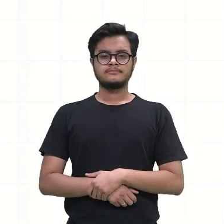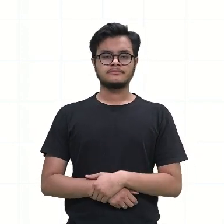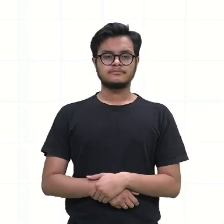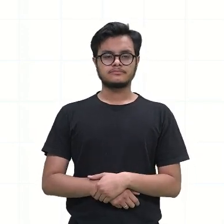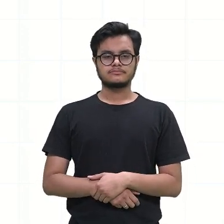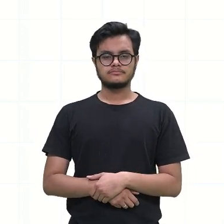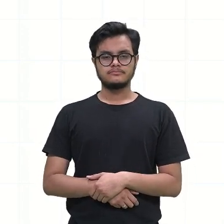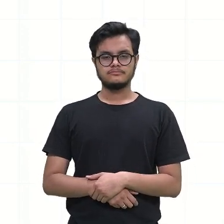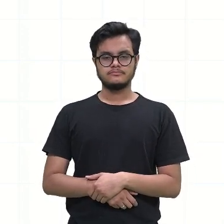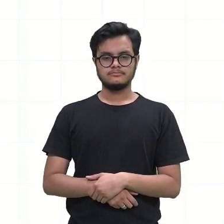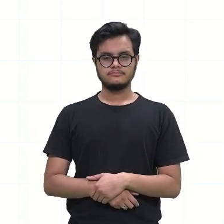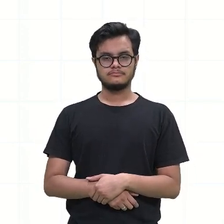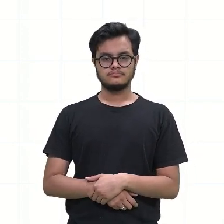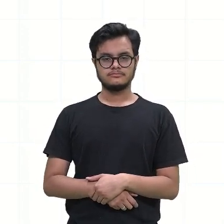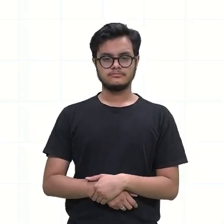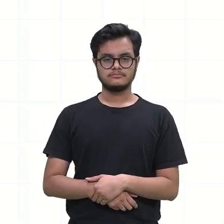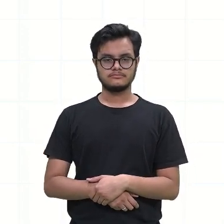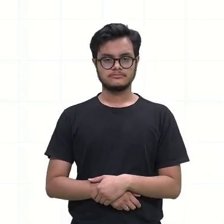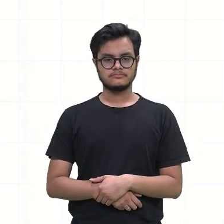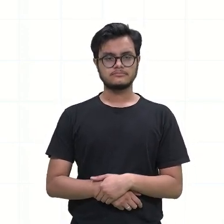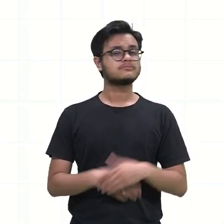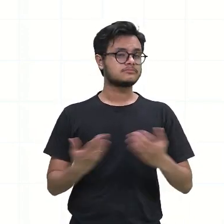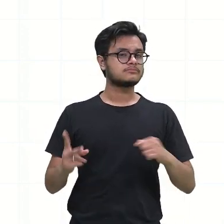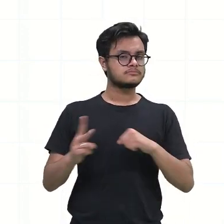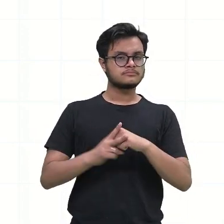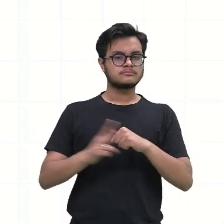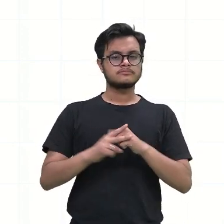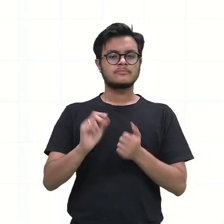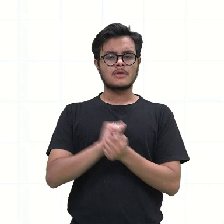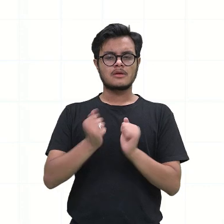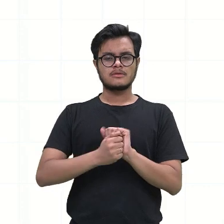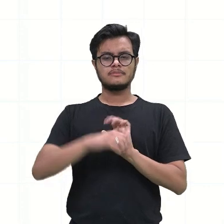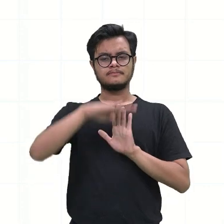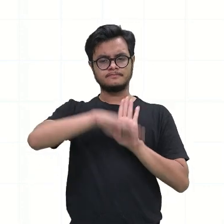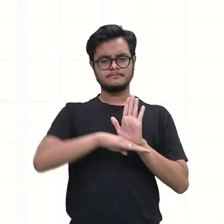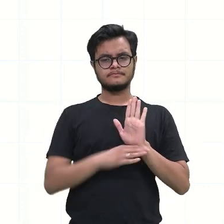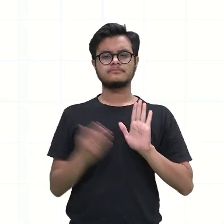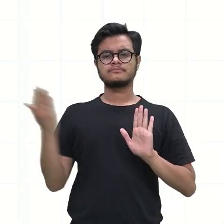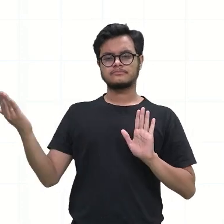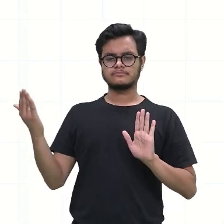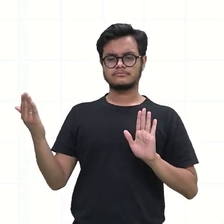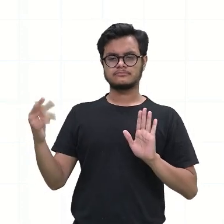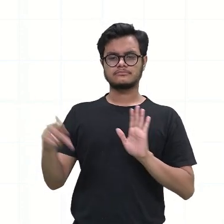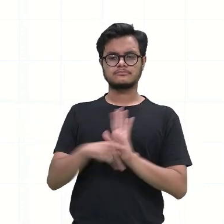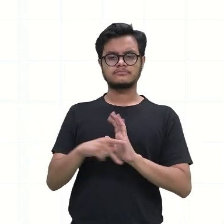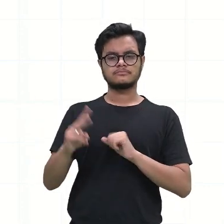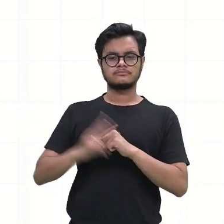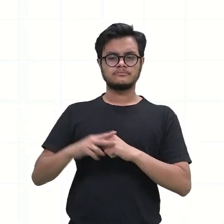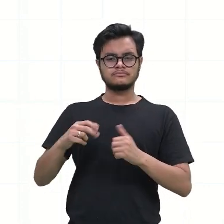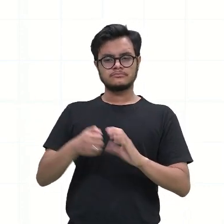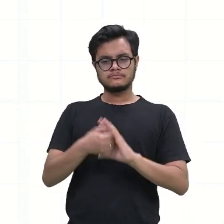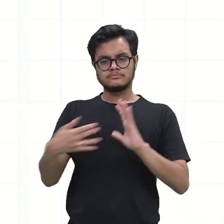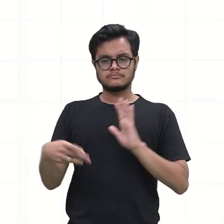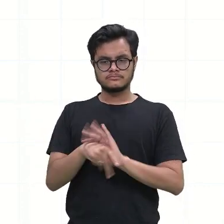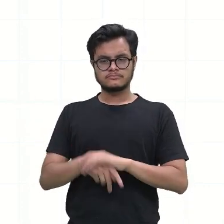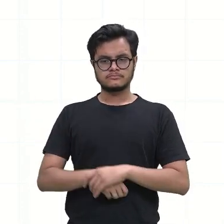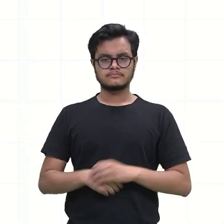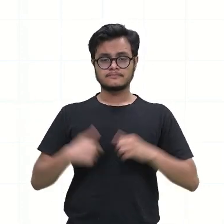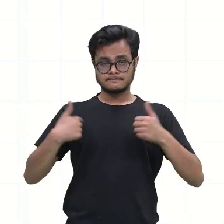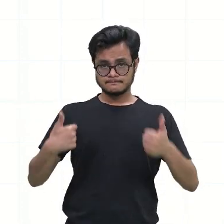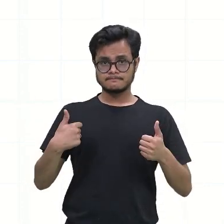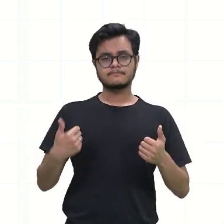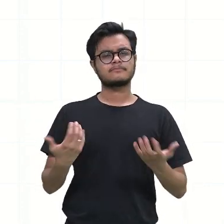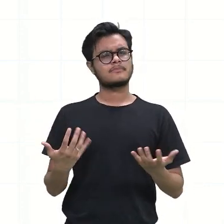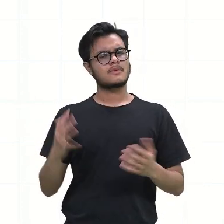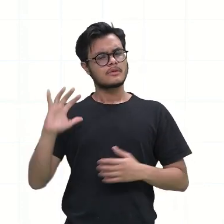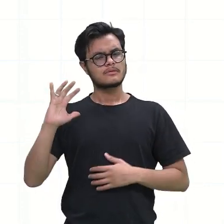isso? Então, notem aí que o verbo ele vai trazer esses sentidos, essas características aqui, ok? De ação,